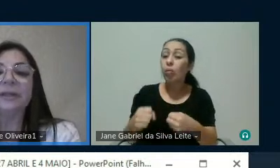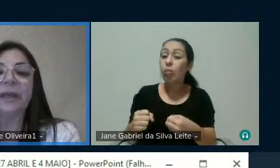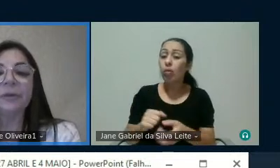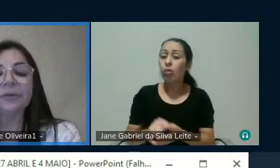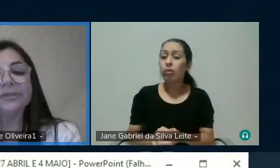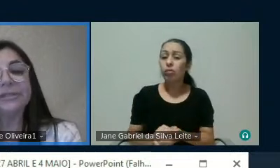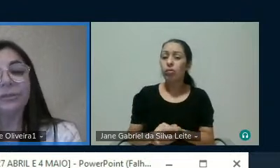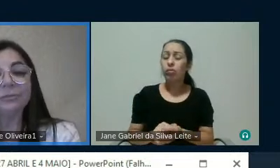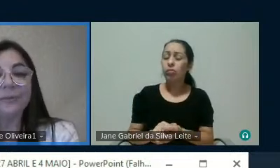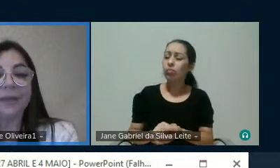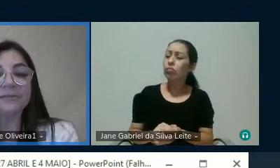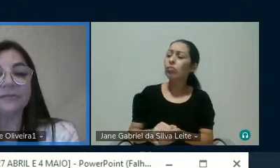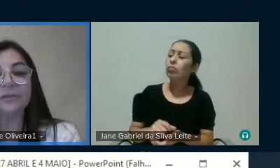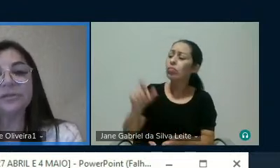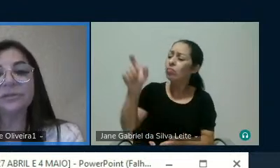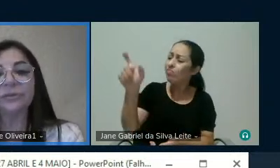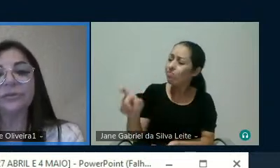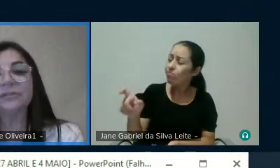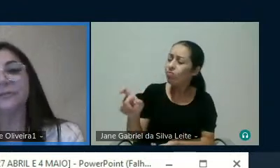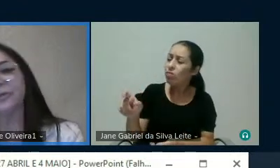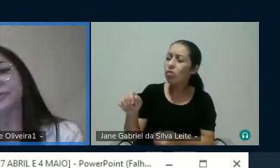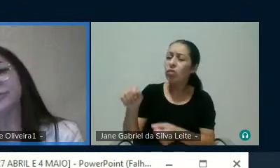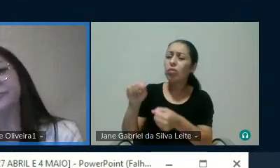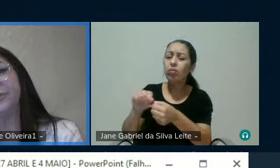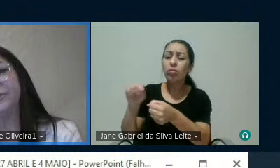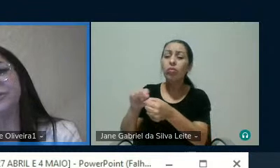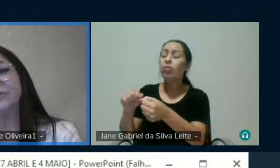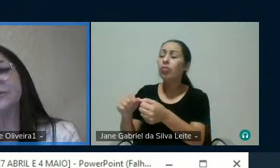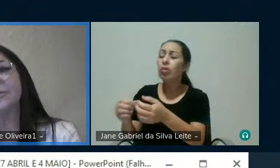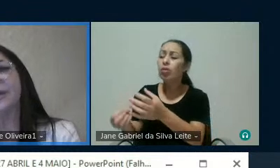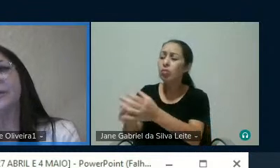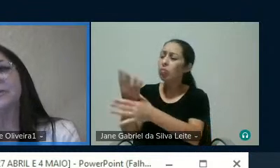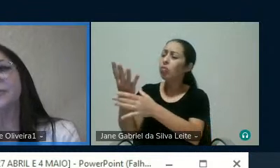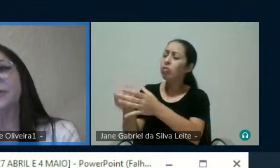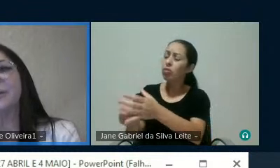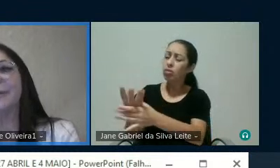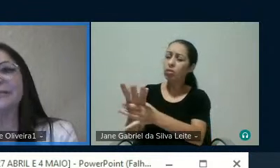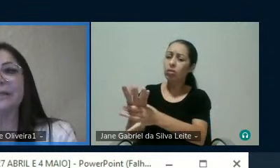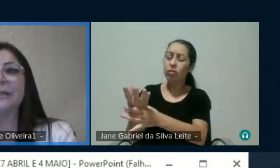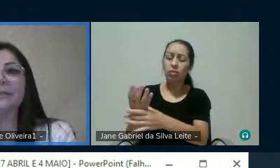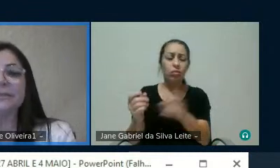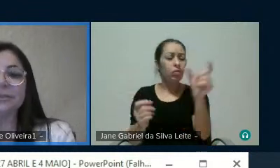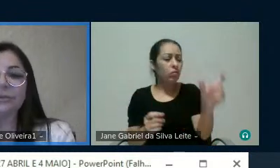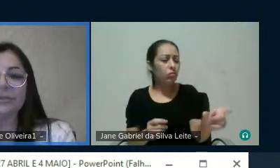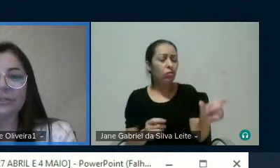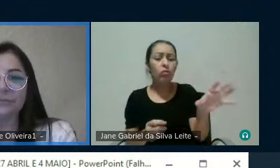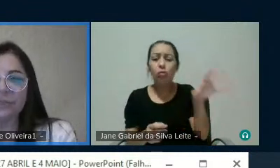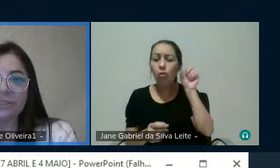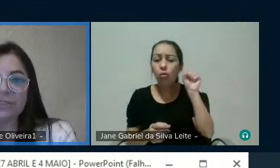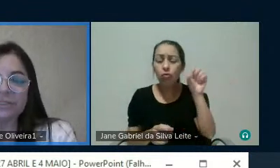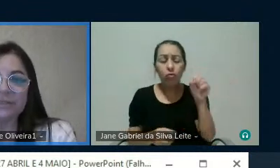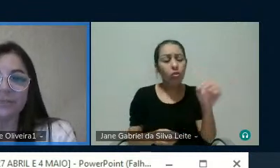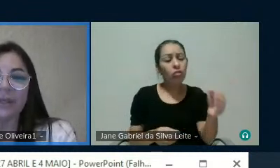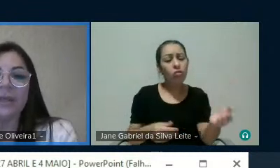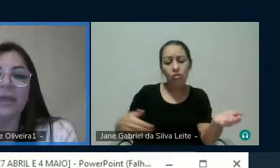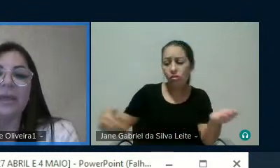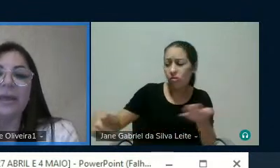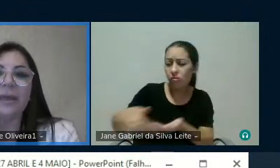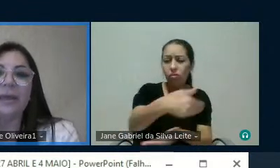conforme quem produziu, né? Se foram surdos, se foram os ouvintes, se foi uma parceria entre surdos e